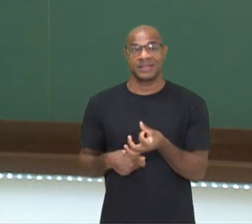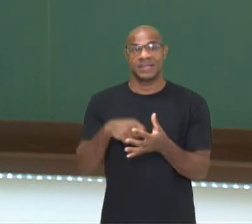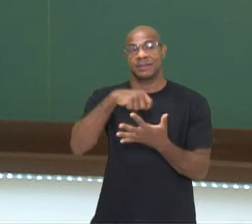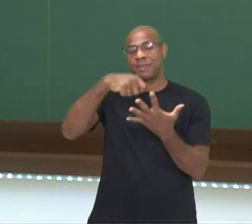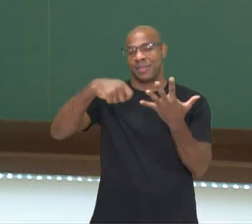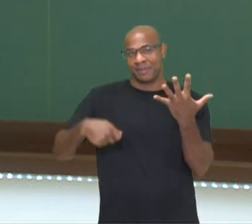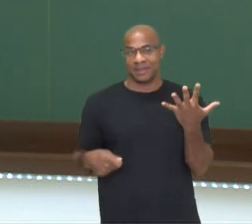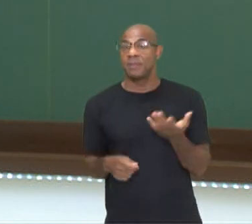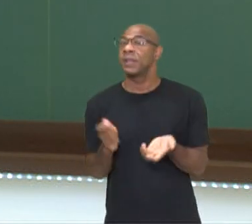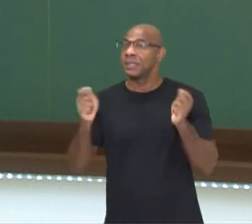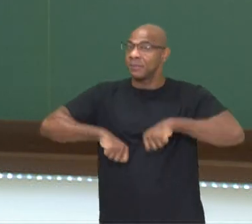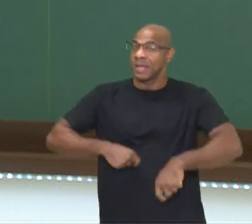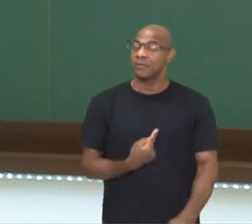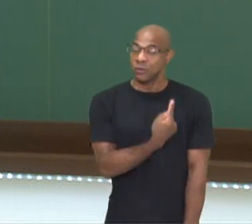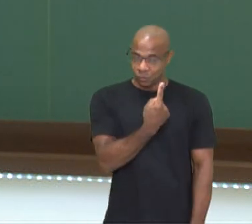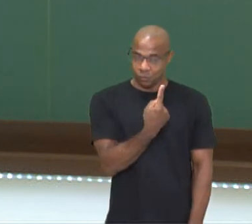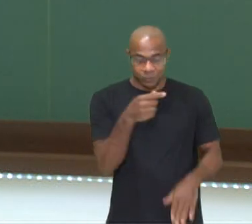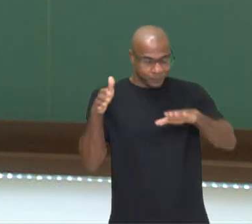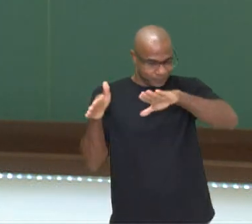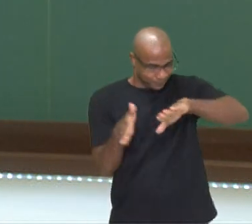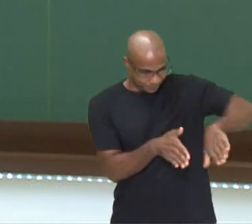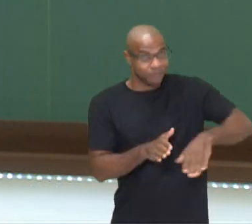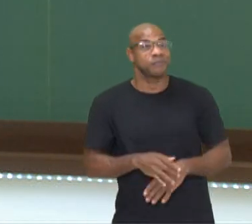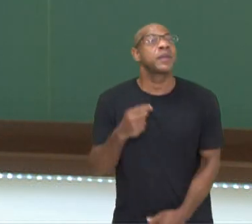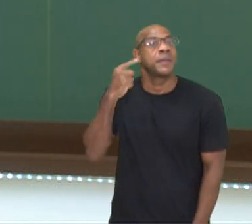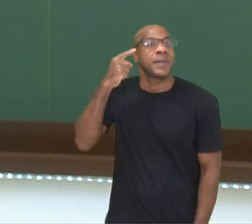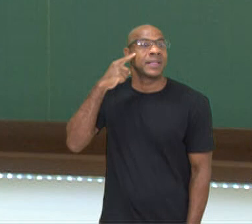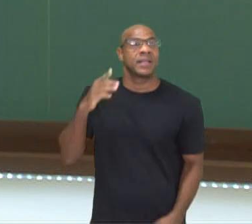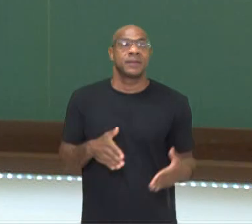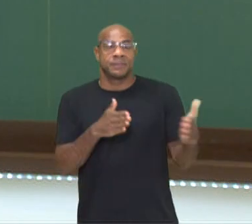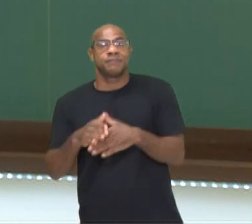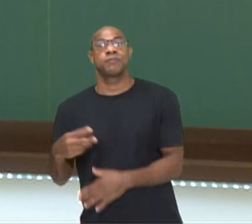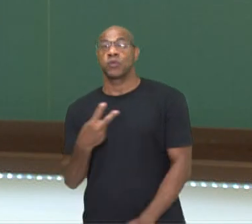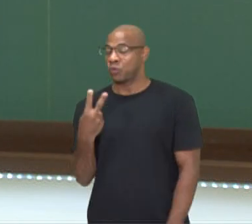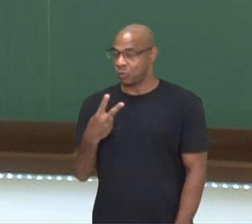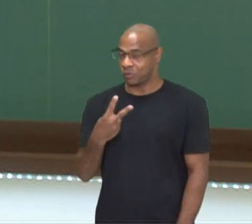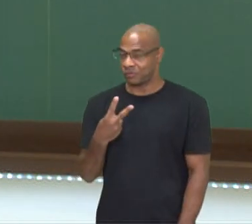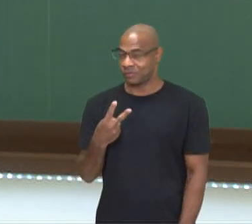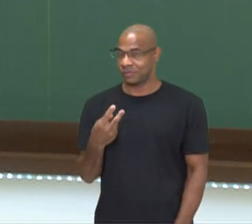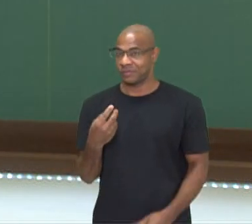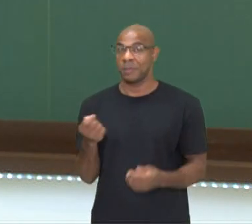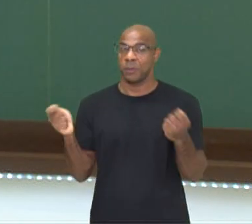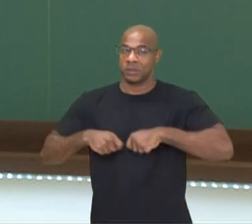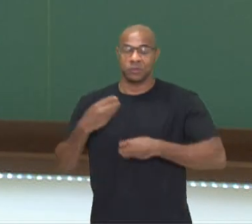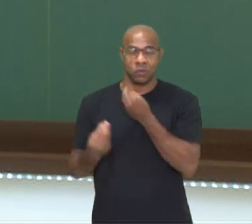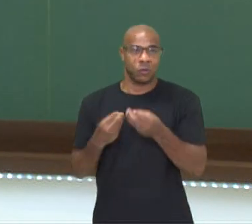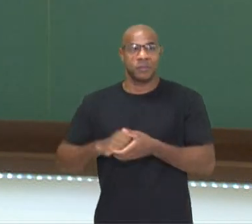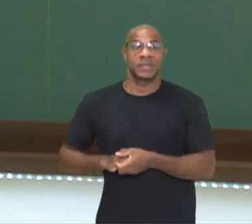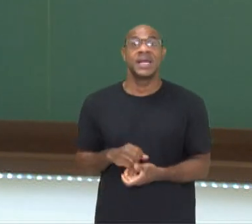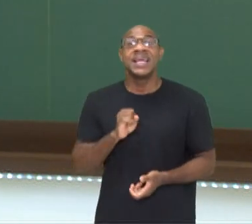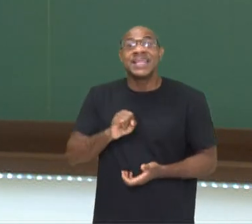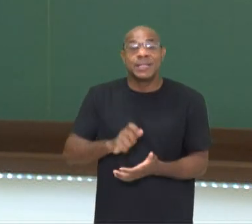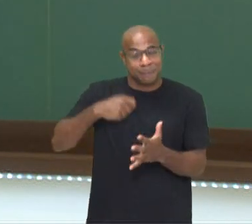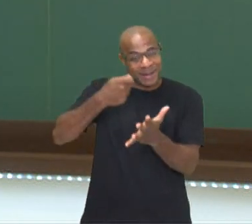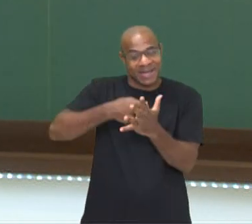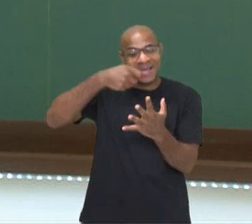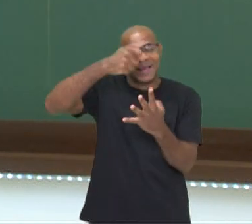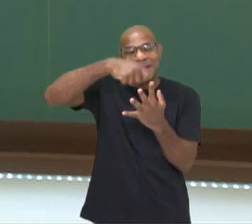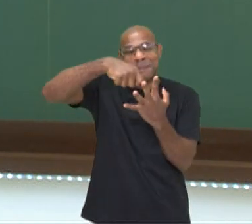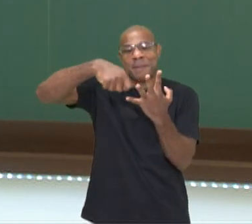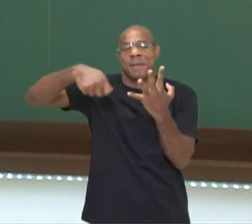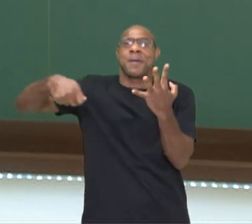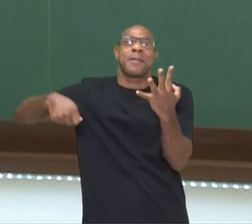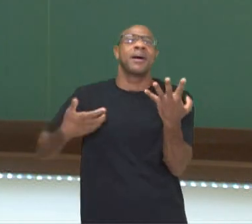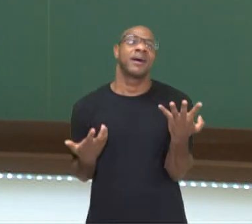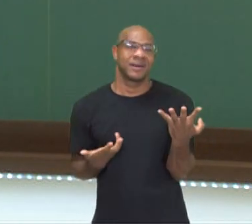possibilidade número 1, tá? Agora vamos pensar aqui na possibilidade número 2. Se ela for pagar a prazo, por que a